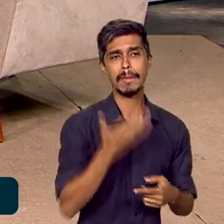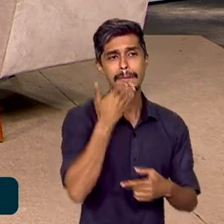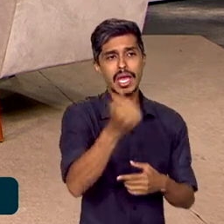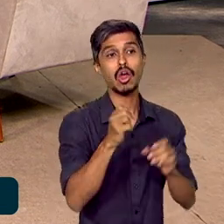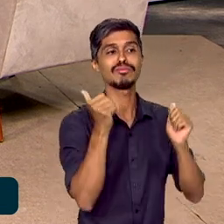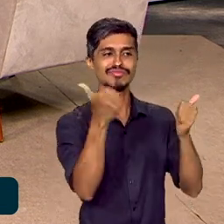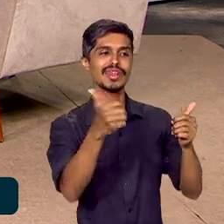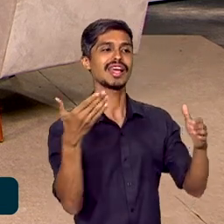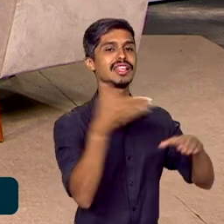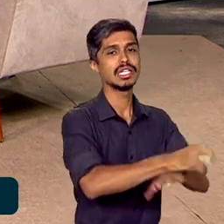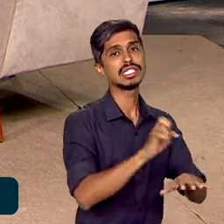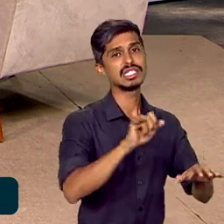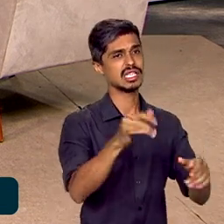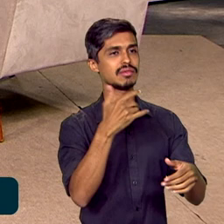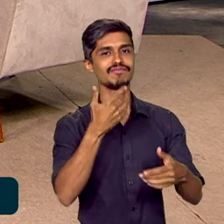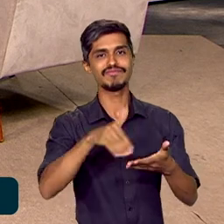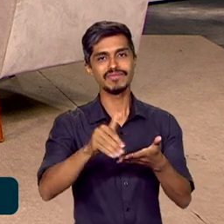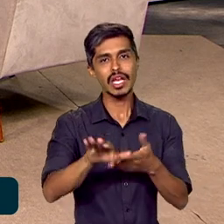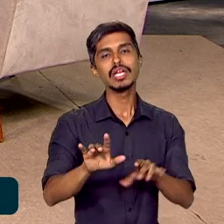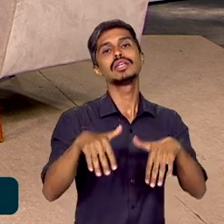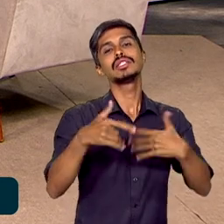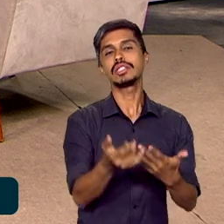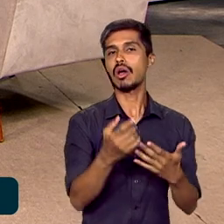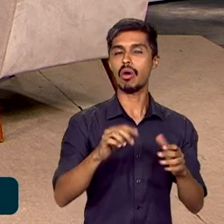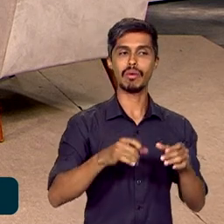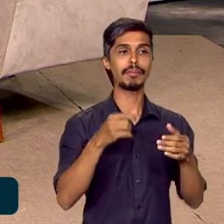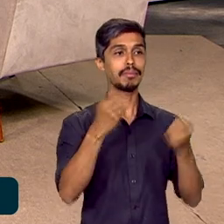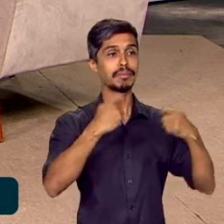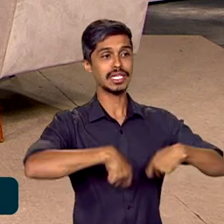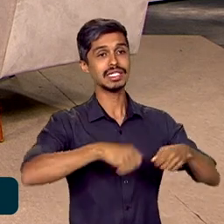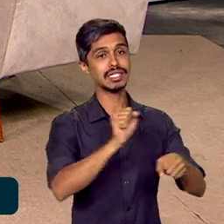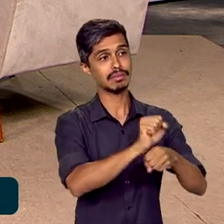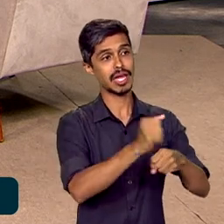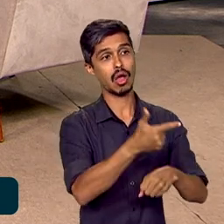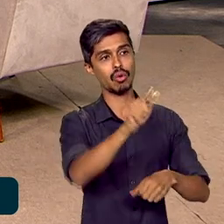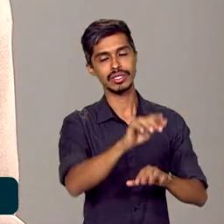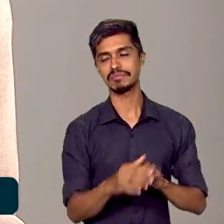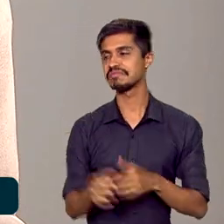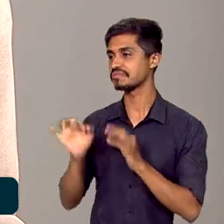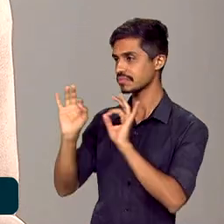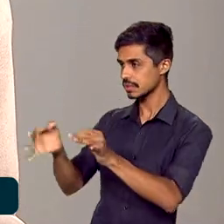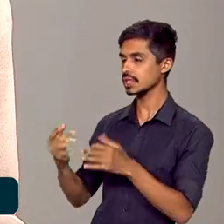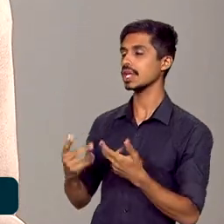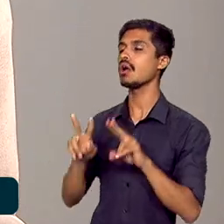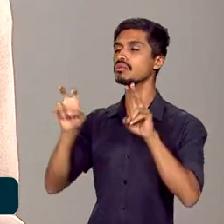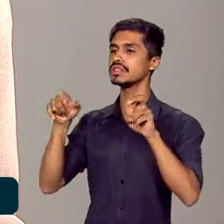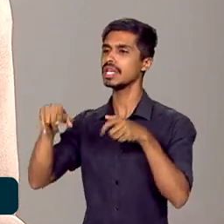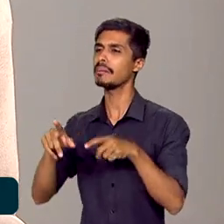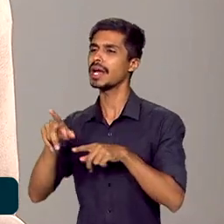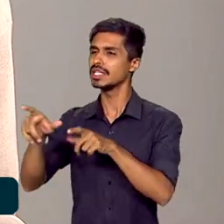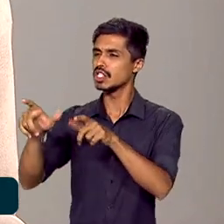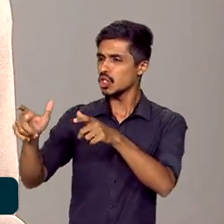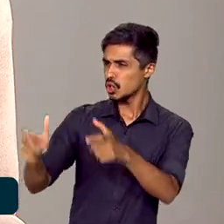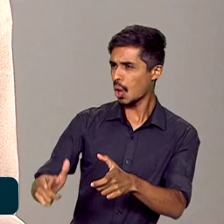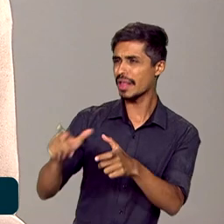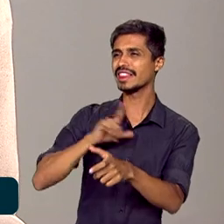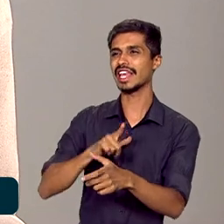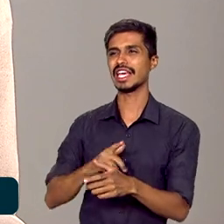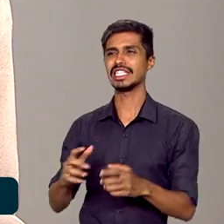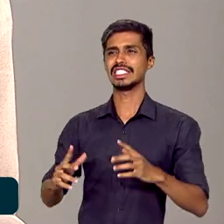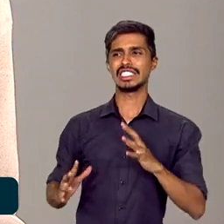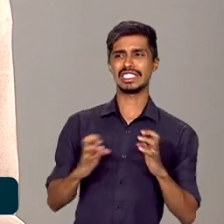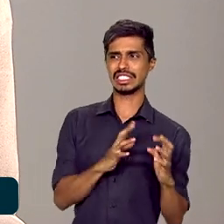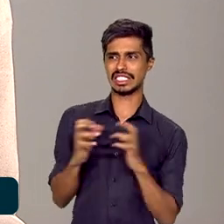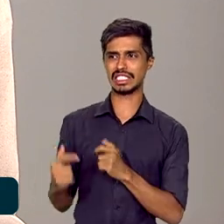outro assentamento ser criado. Tá certo. Para a gente encerrar, César, a questão fundiária muitas vezes traz conflito,